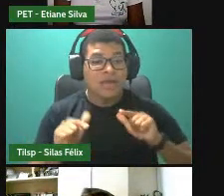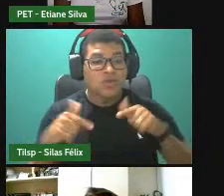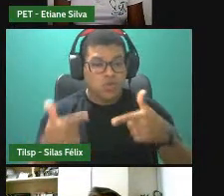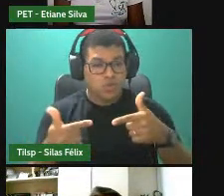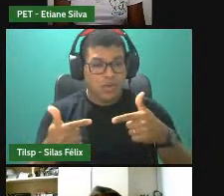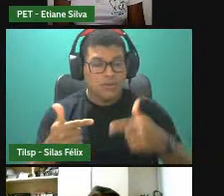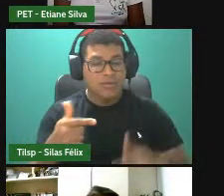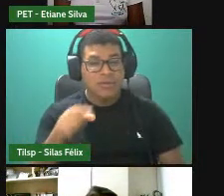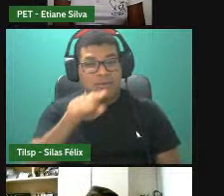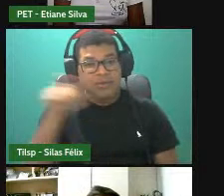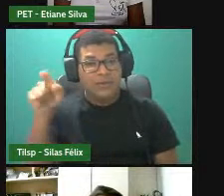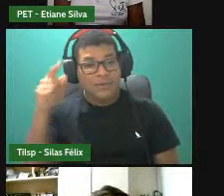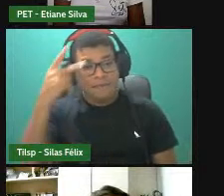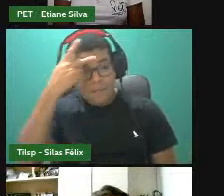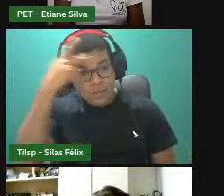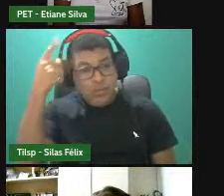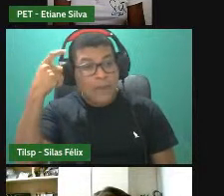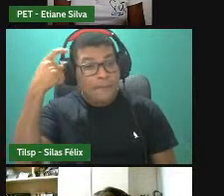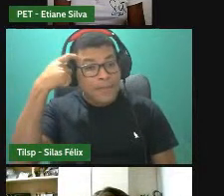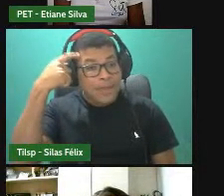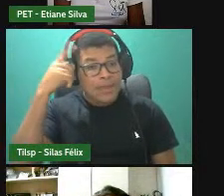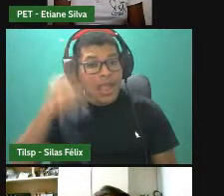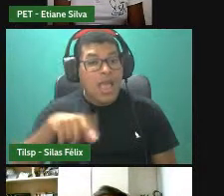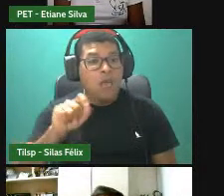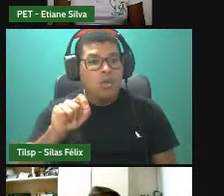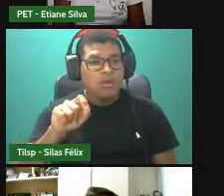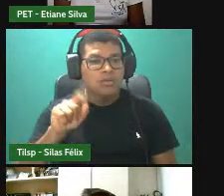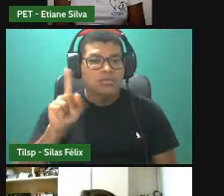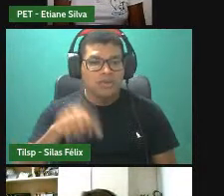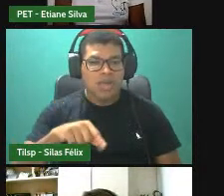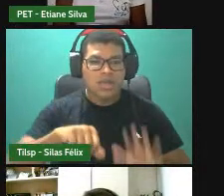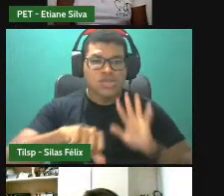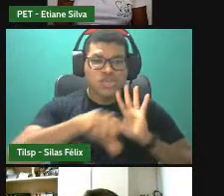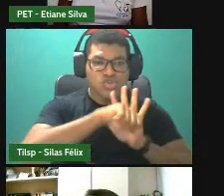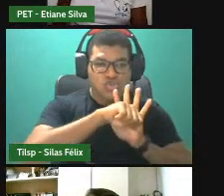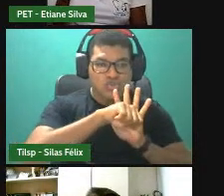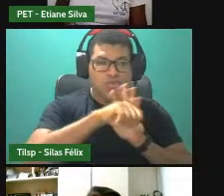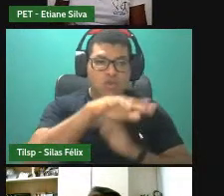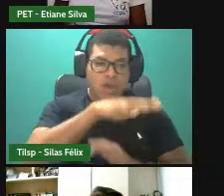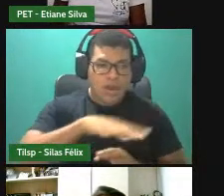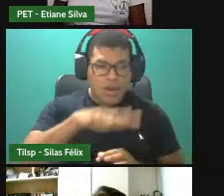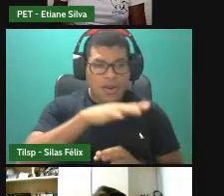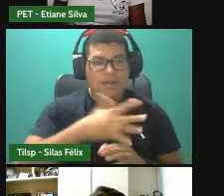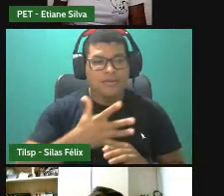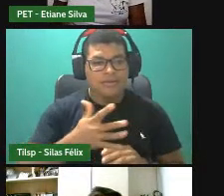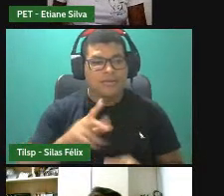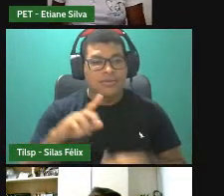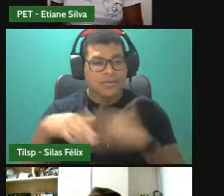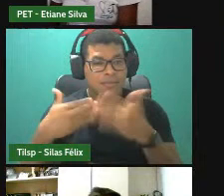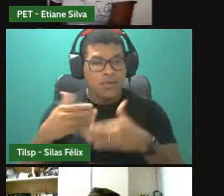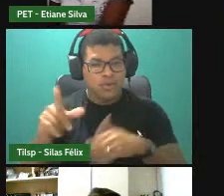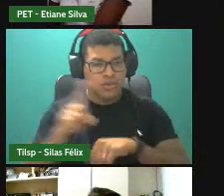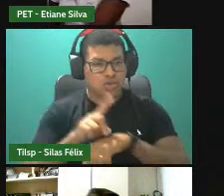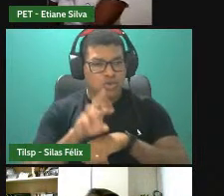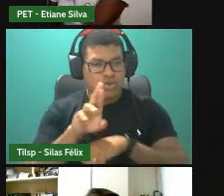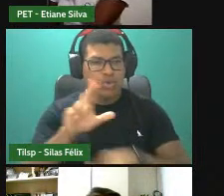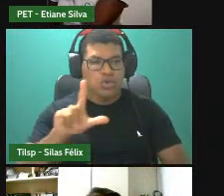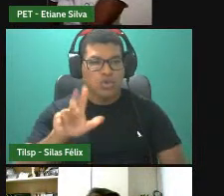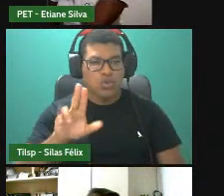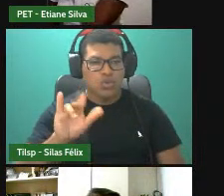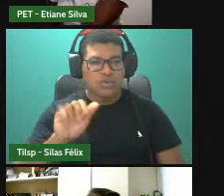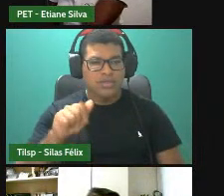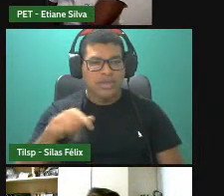vir à mente das pessoas a atuação criminal, né, na esfera criminal. Depois a professora Luciana vai comentar um pouquinho